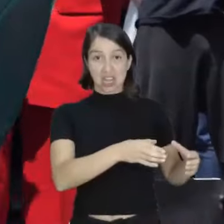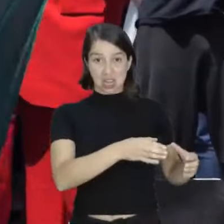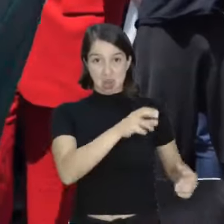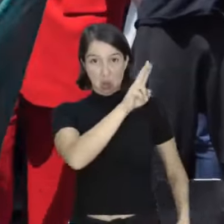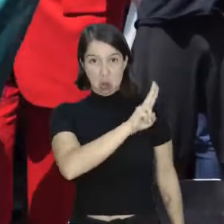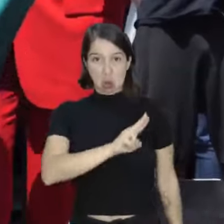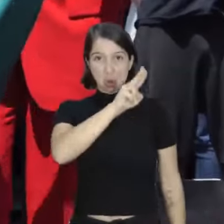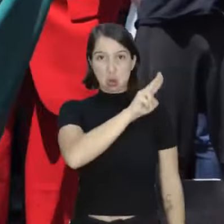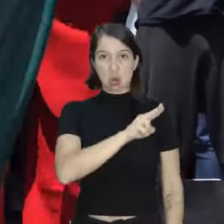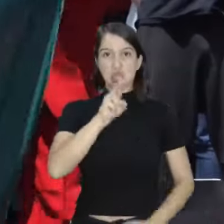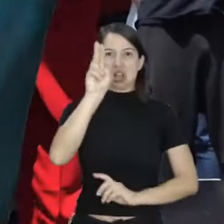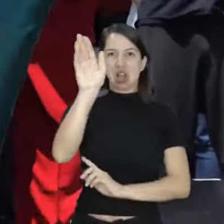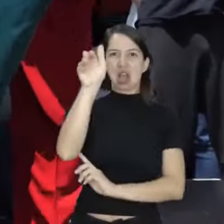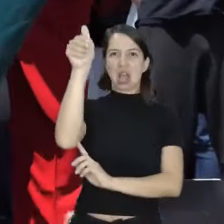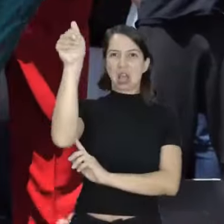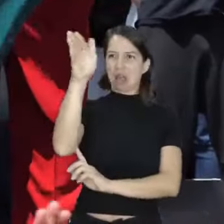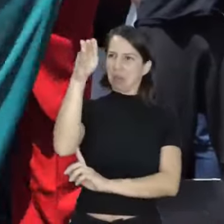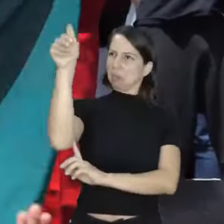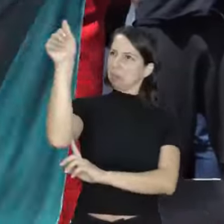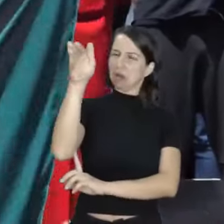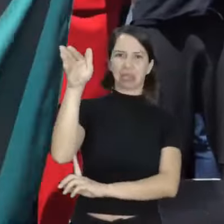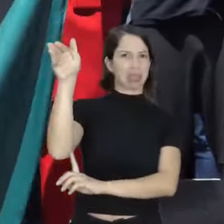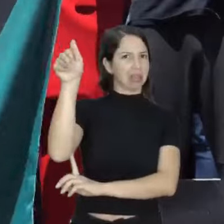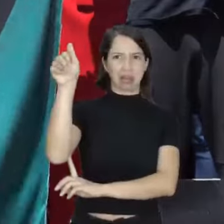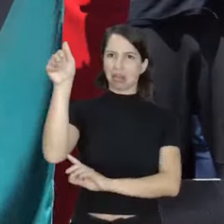dizer: esse é o meu partido.